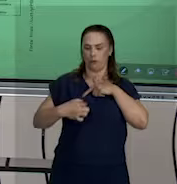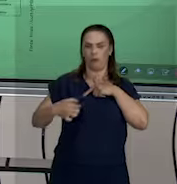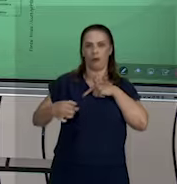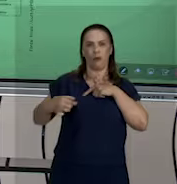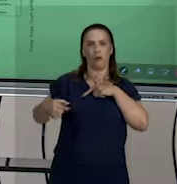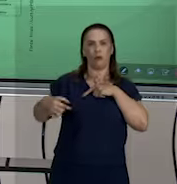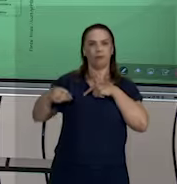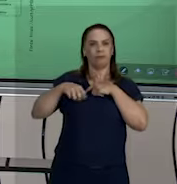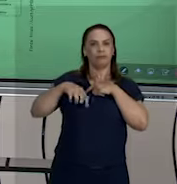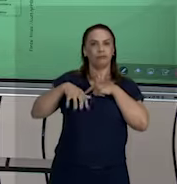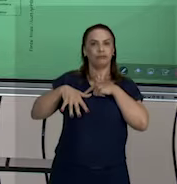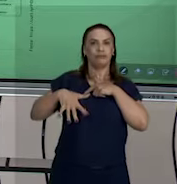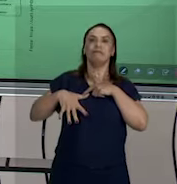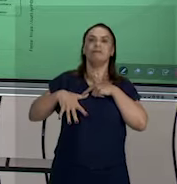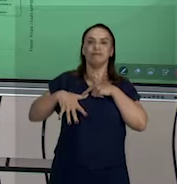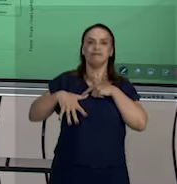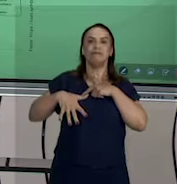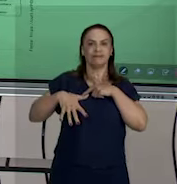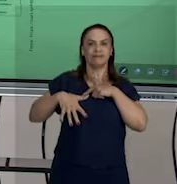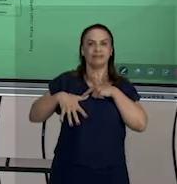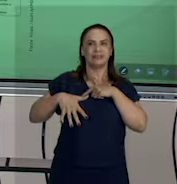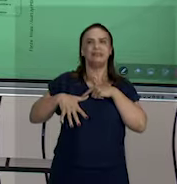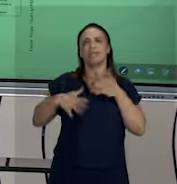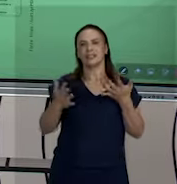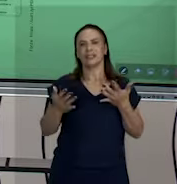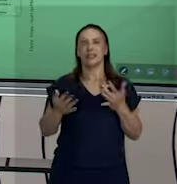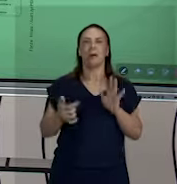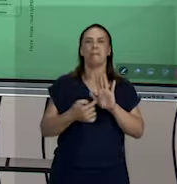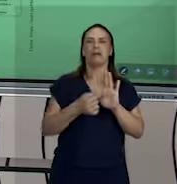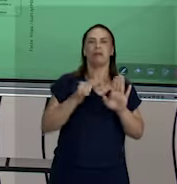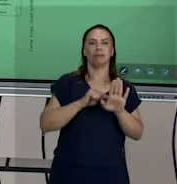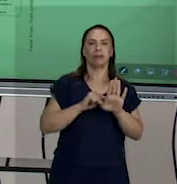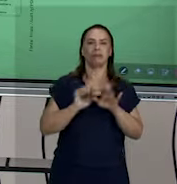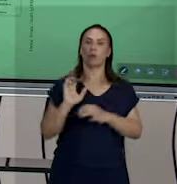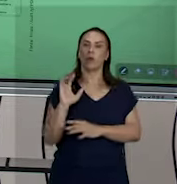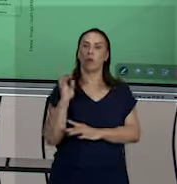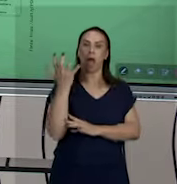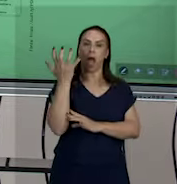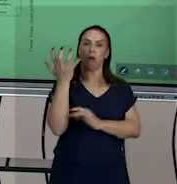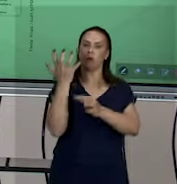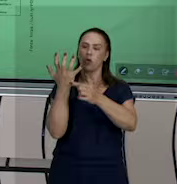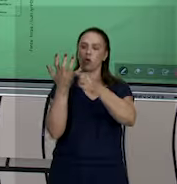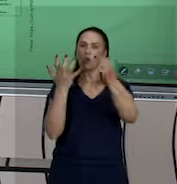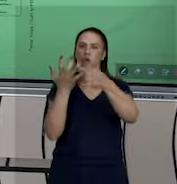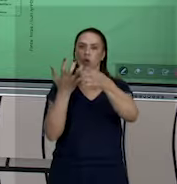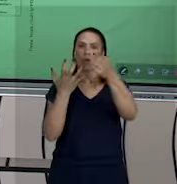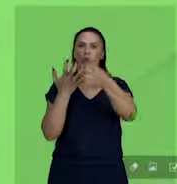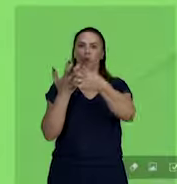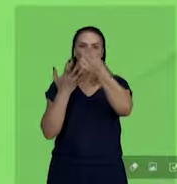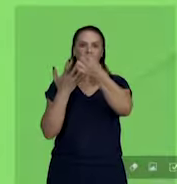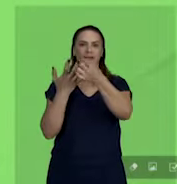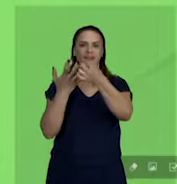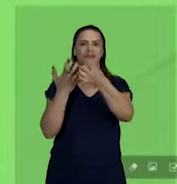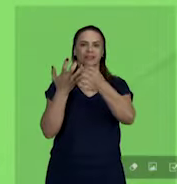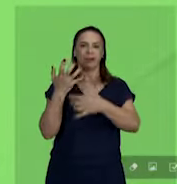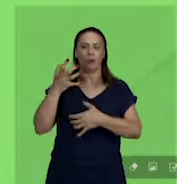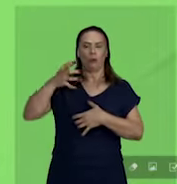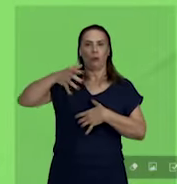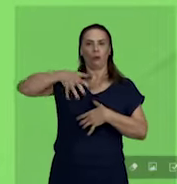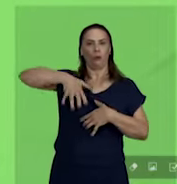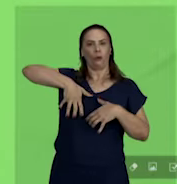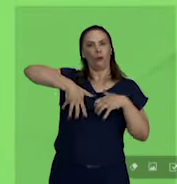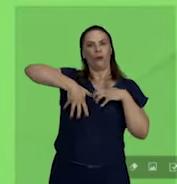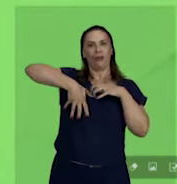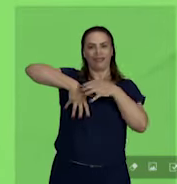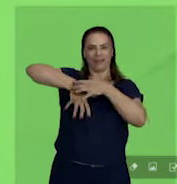é como se fosse ainda dentro de uma árvore, aqueles pequenos galinhos sendo formados. E aí, vai dar origem